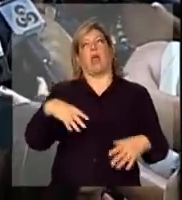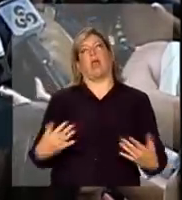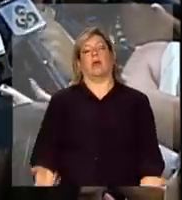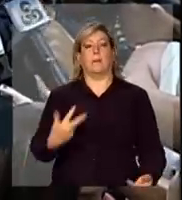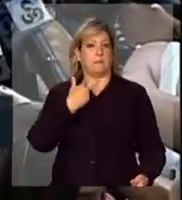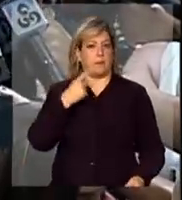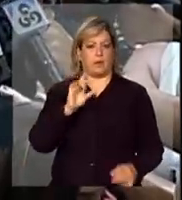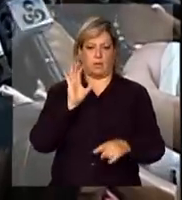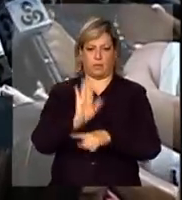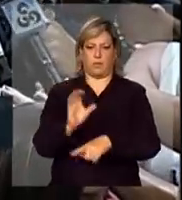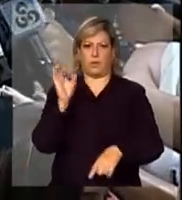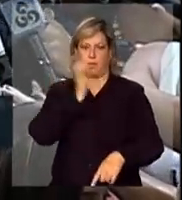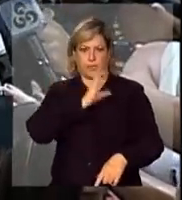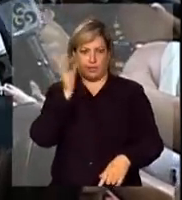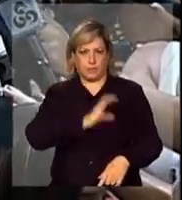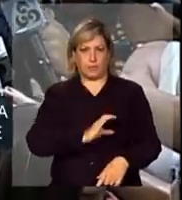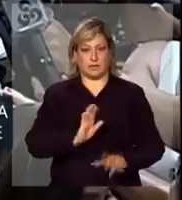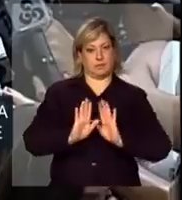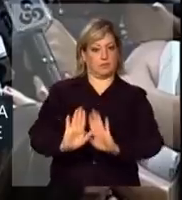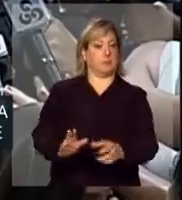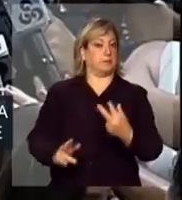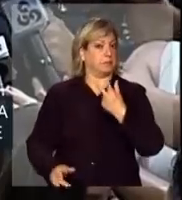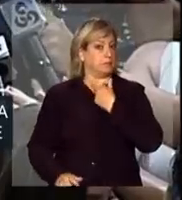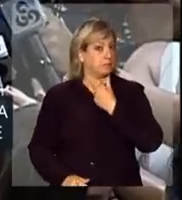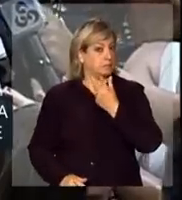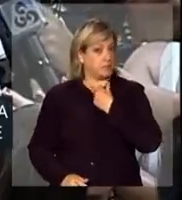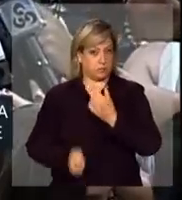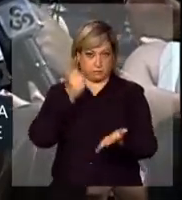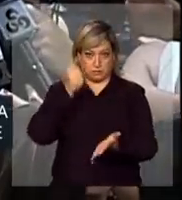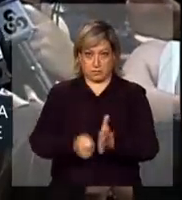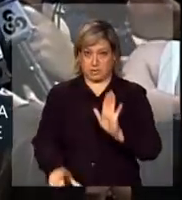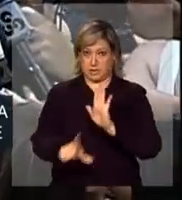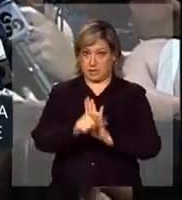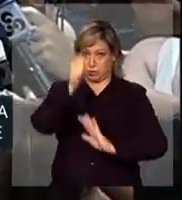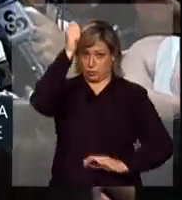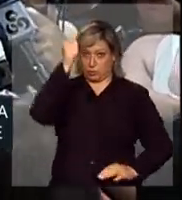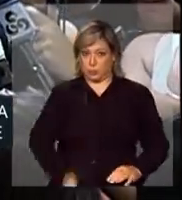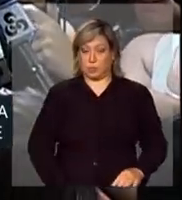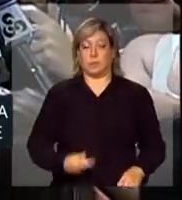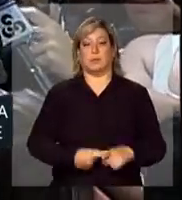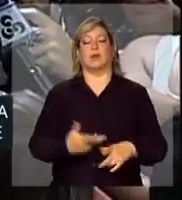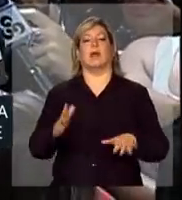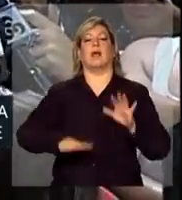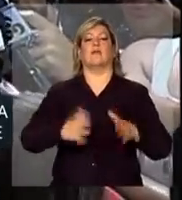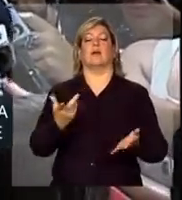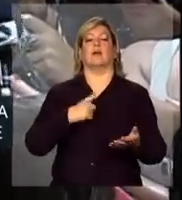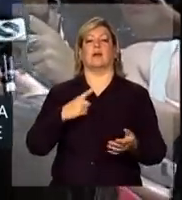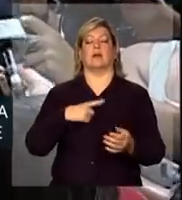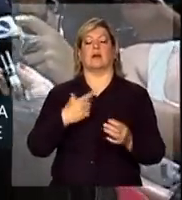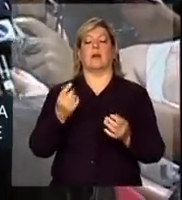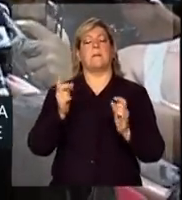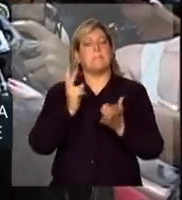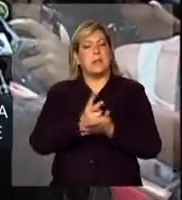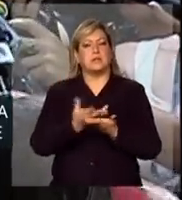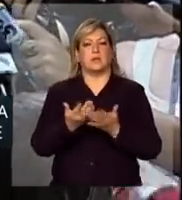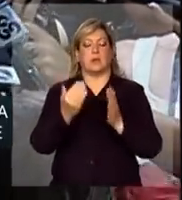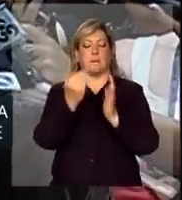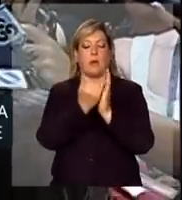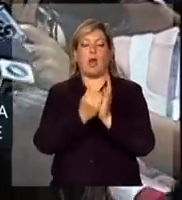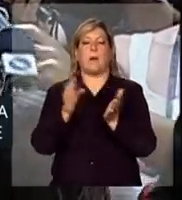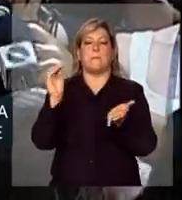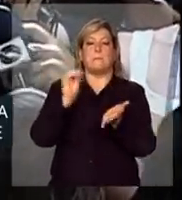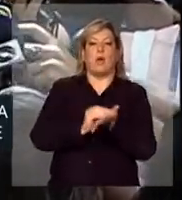existir qualquer tipo de negativa. E mesmo para aquilo que é programado, que é uma cirurgia eletiva, um exame que pode ser realizado